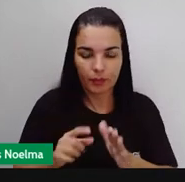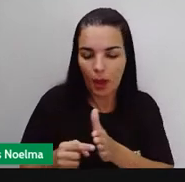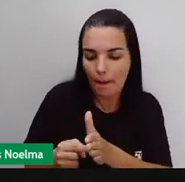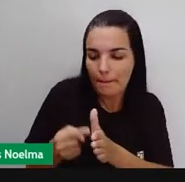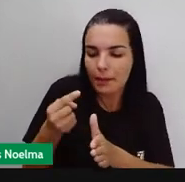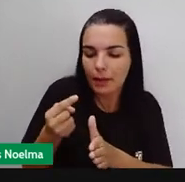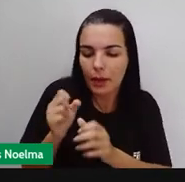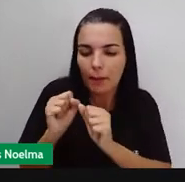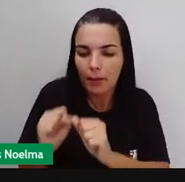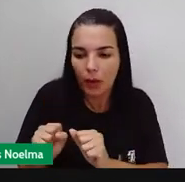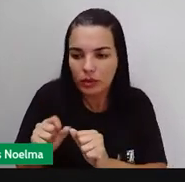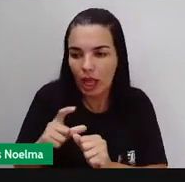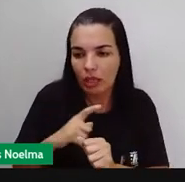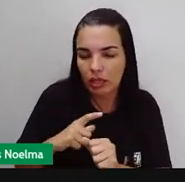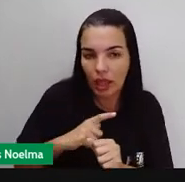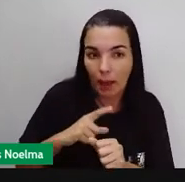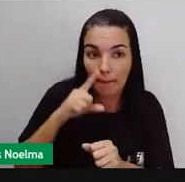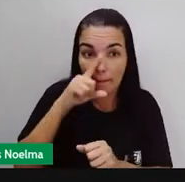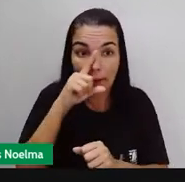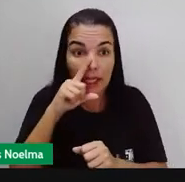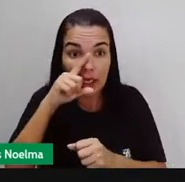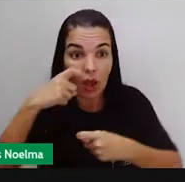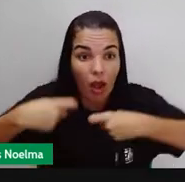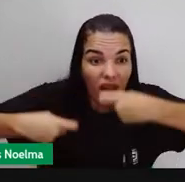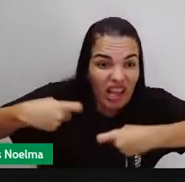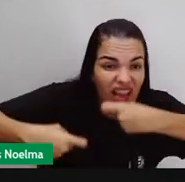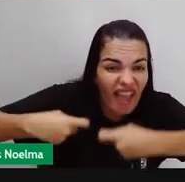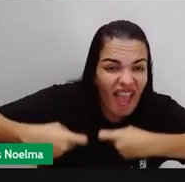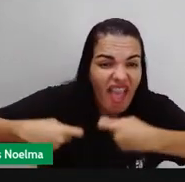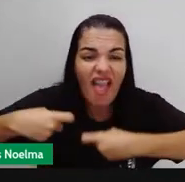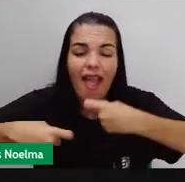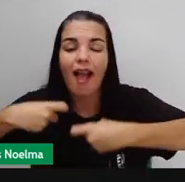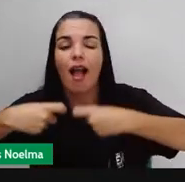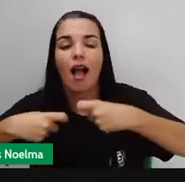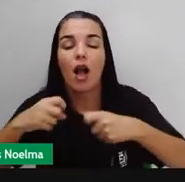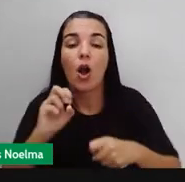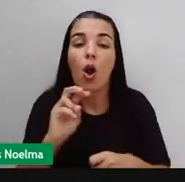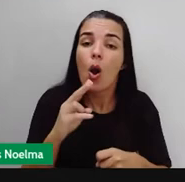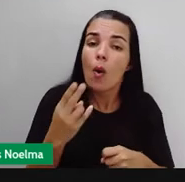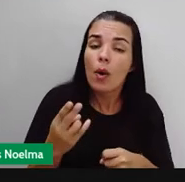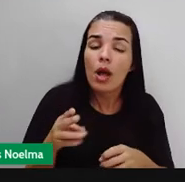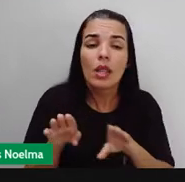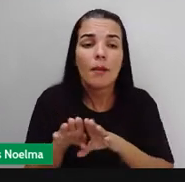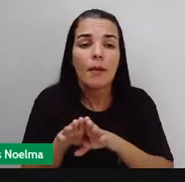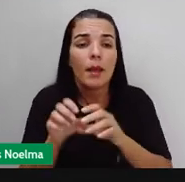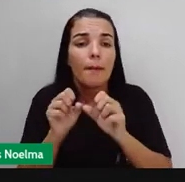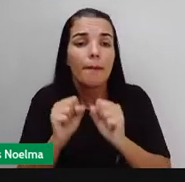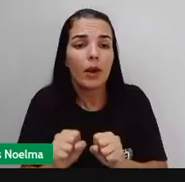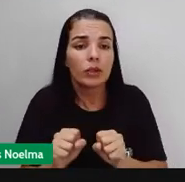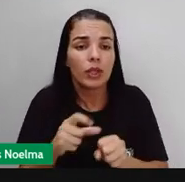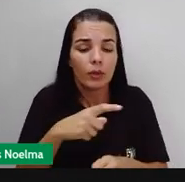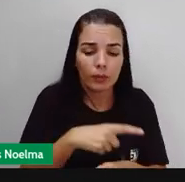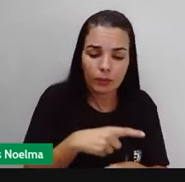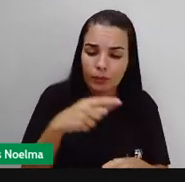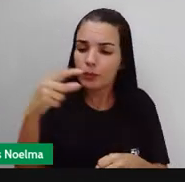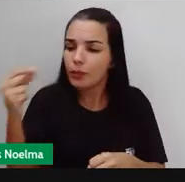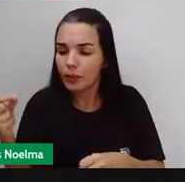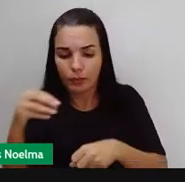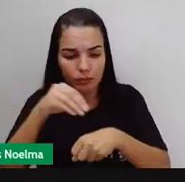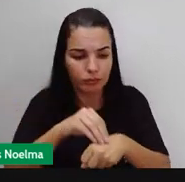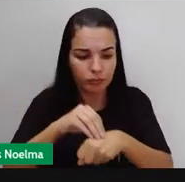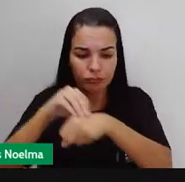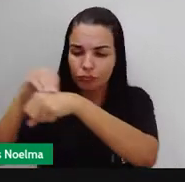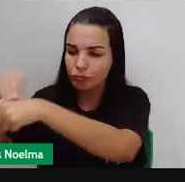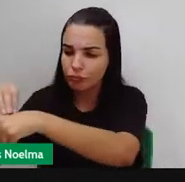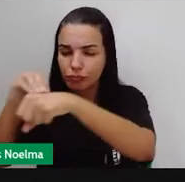elas estão correndo risco de vida, os familiares estão correndo risco de vida. Ou elas também podem migrar à procura de melhores